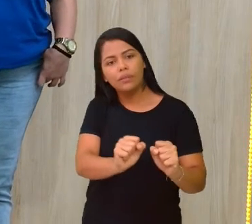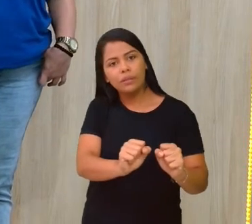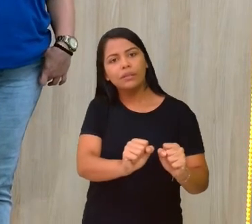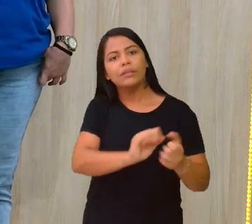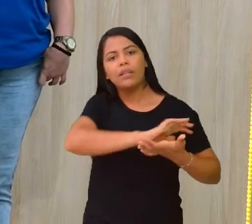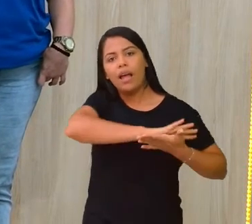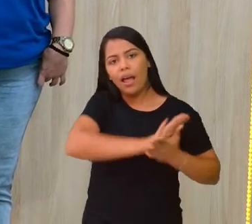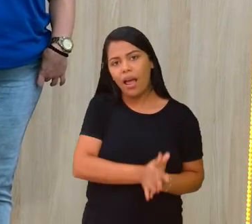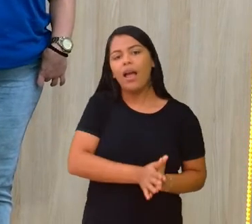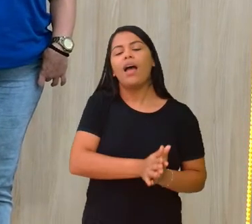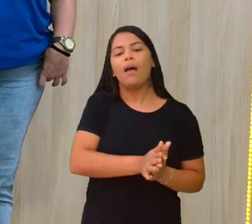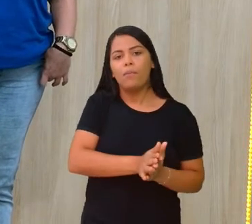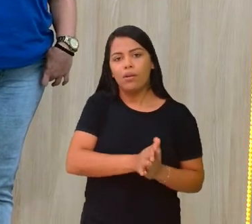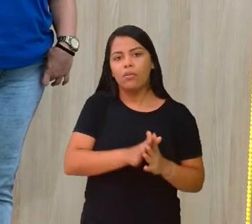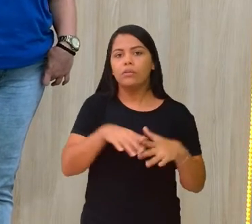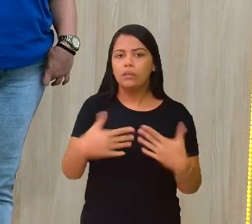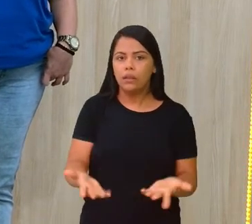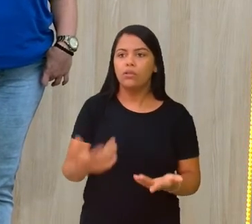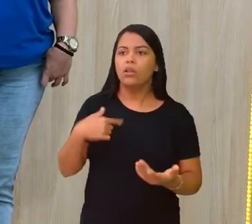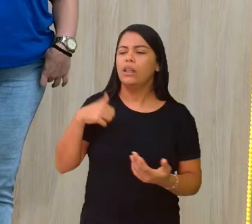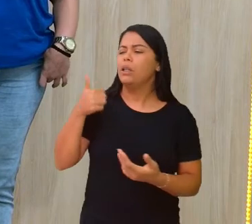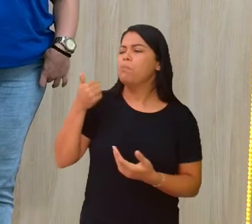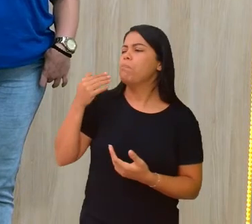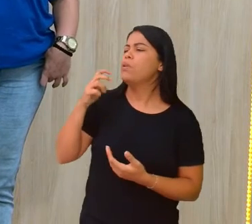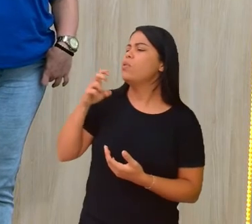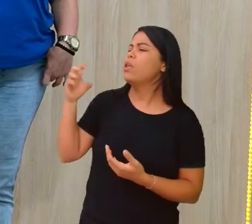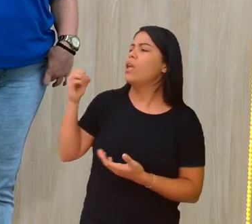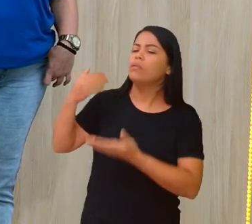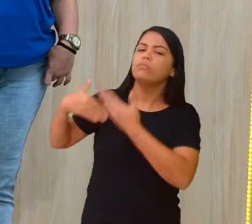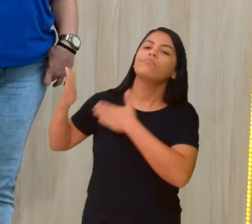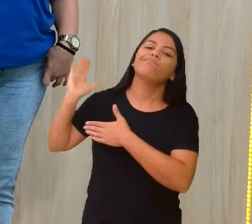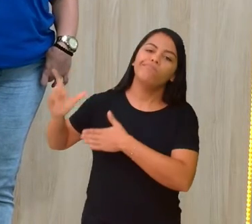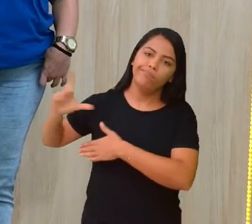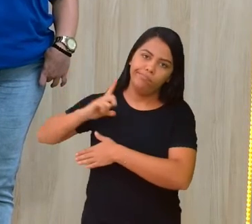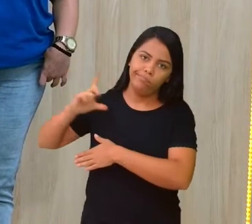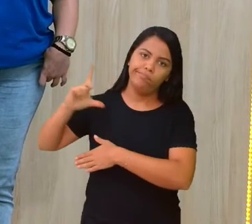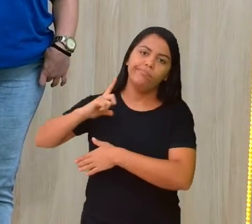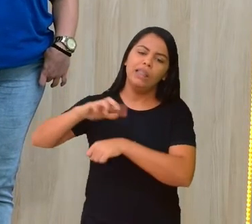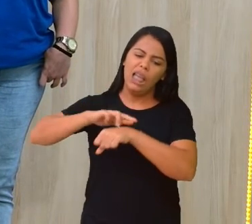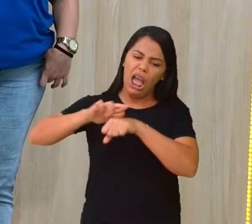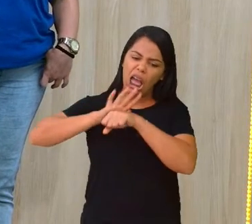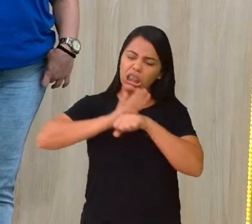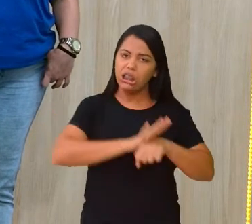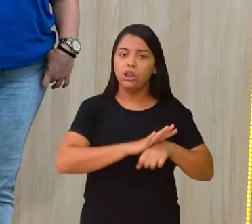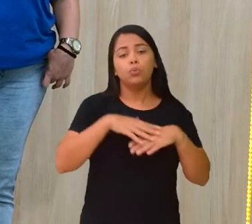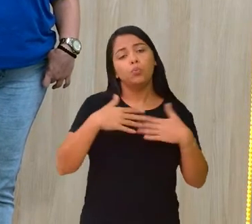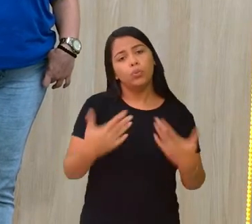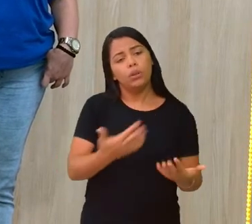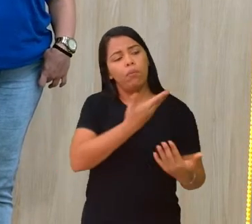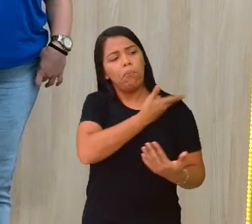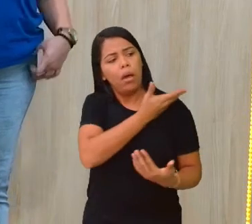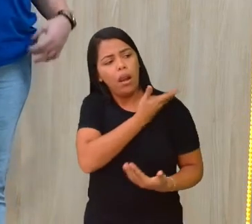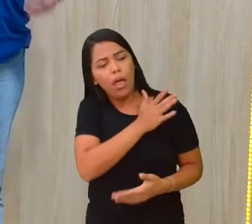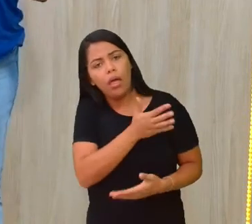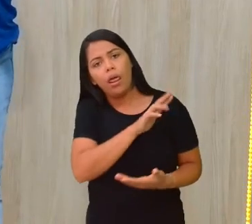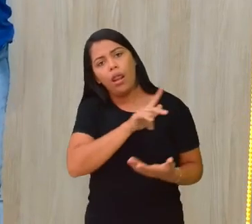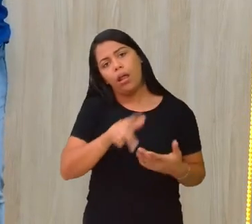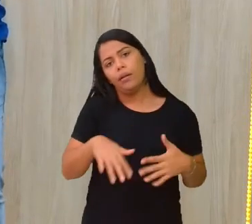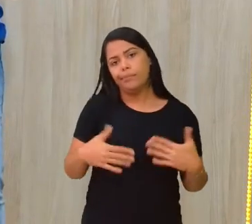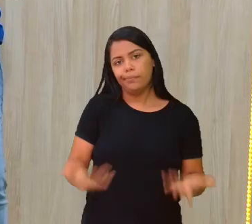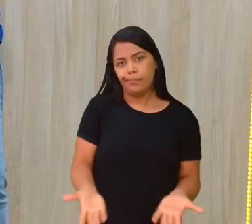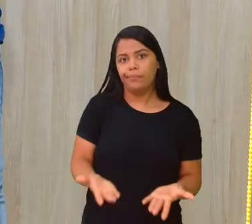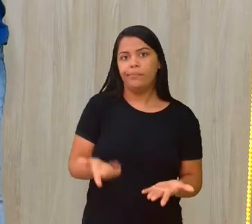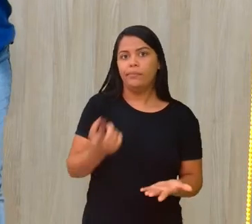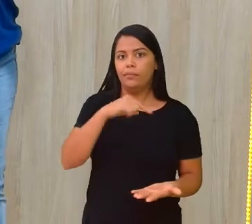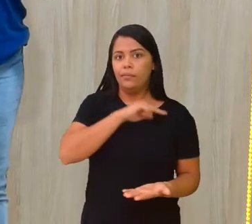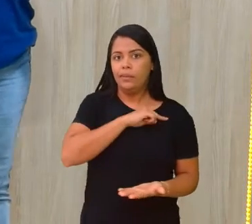preconceito construído desde 1500. Ou seja, gente, não é fácil trabalhar contra um